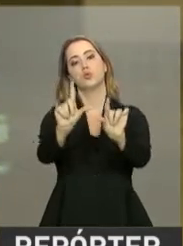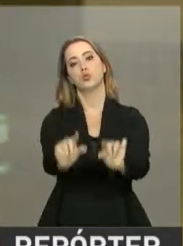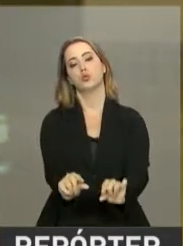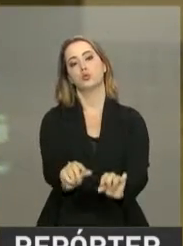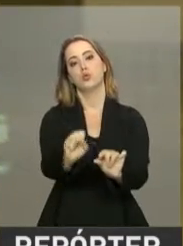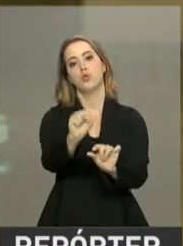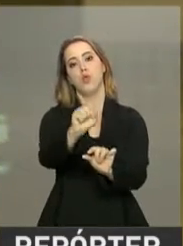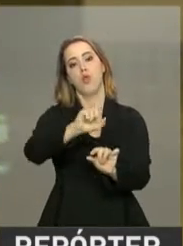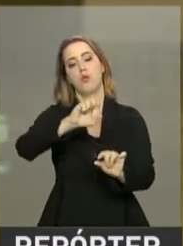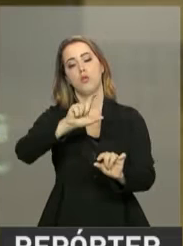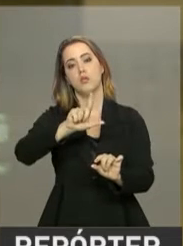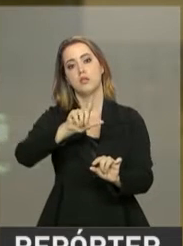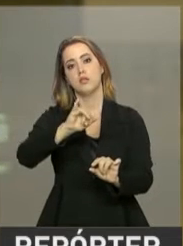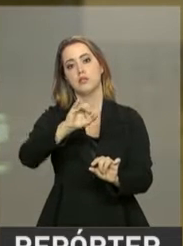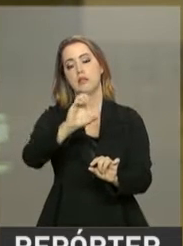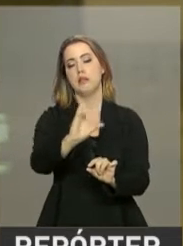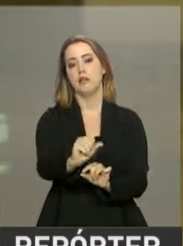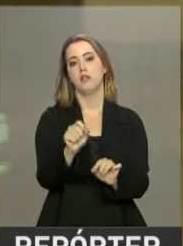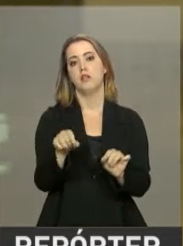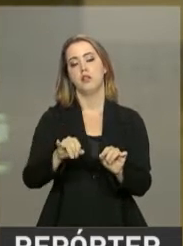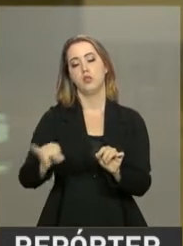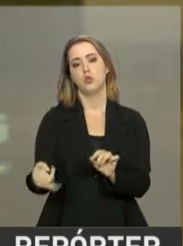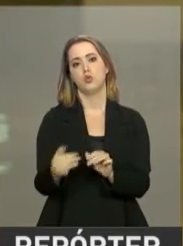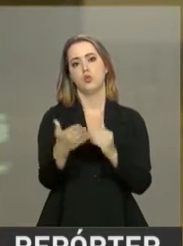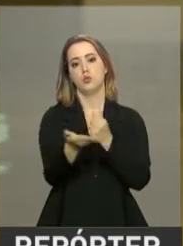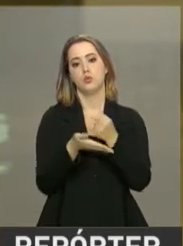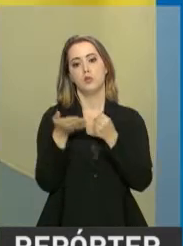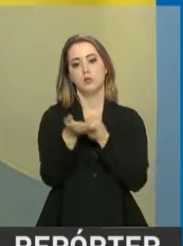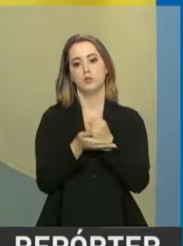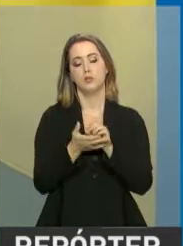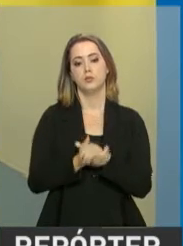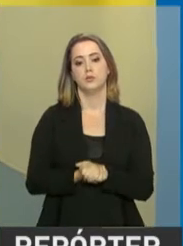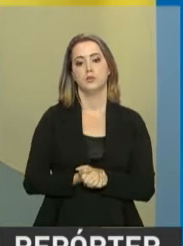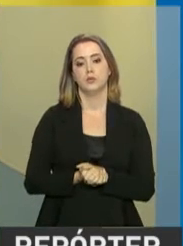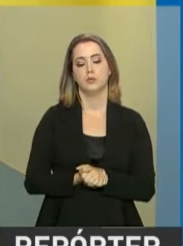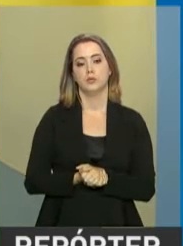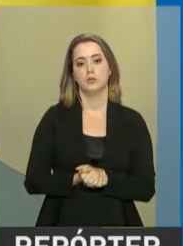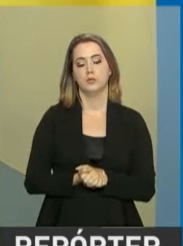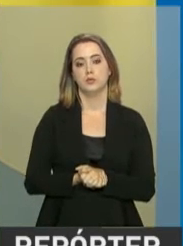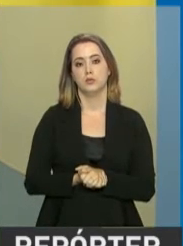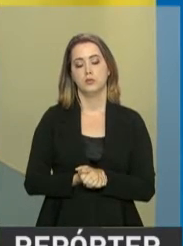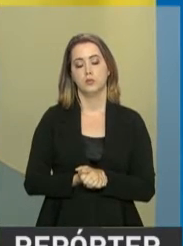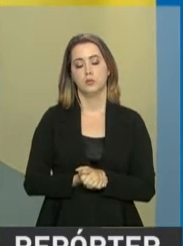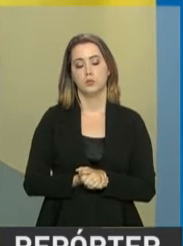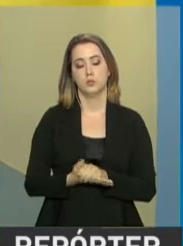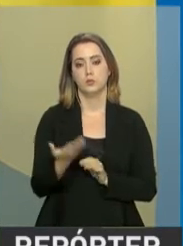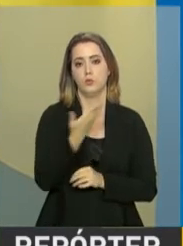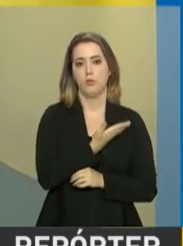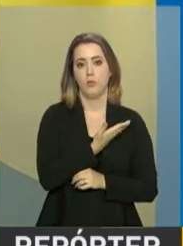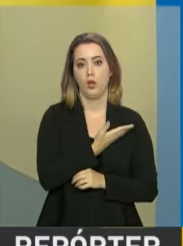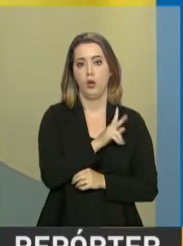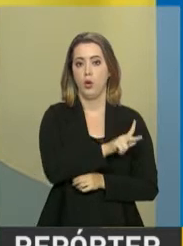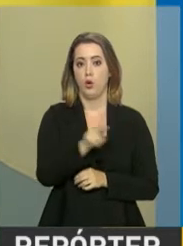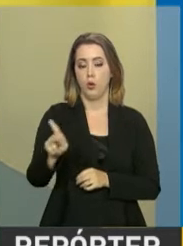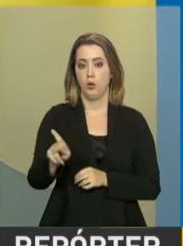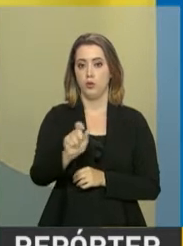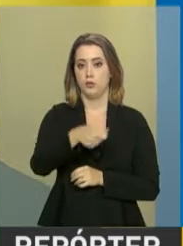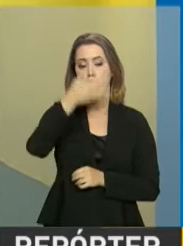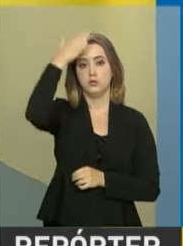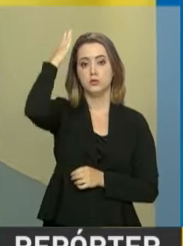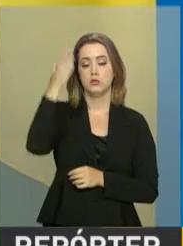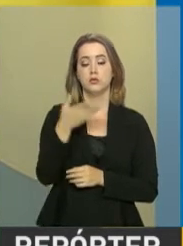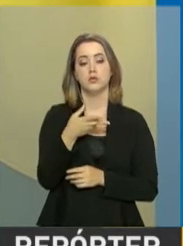selic a taxa básica de juros da economia o presidente recebeu com satisfação o anúncio